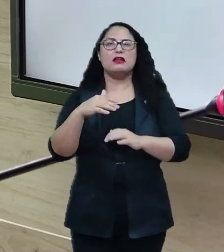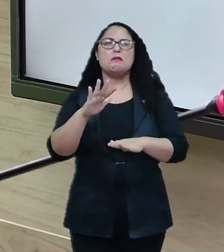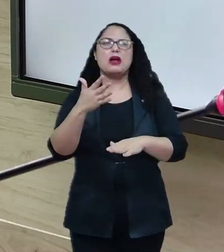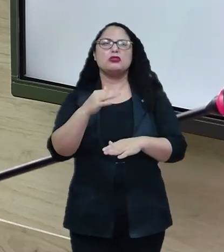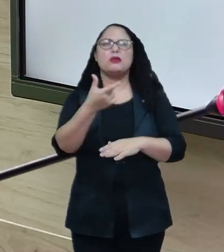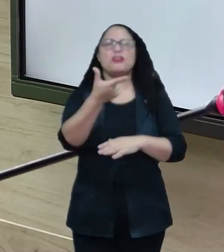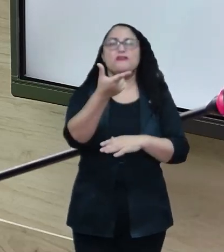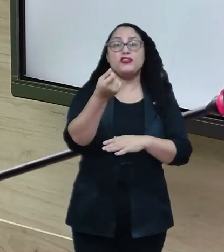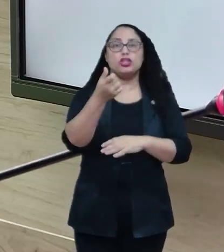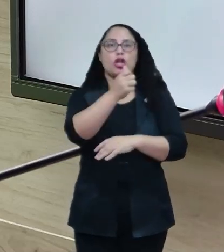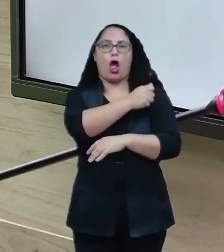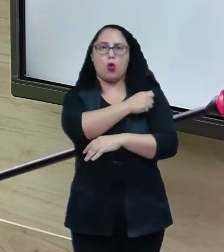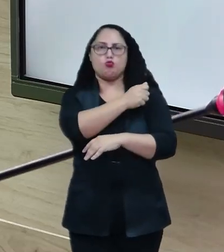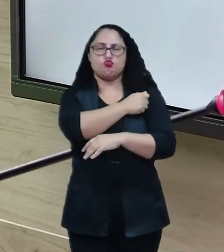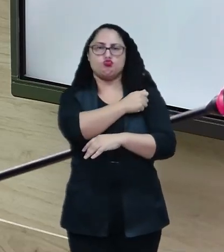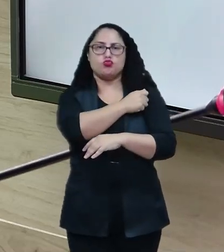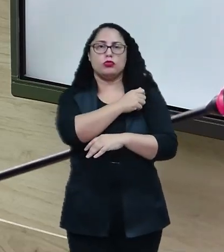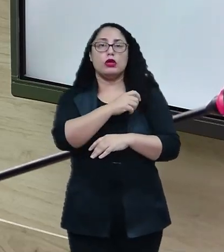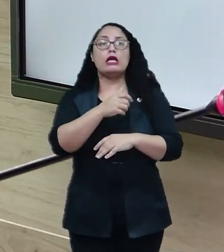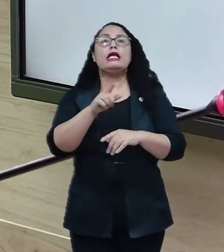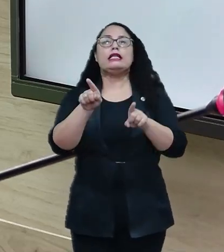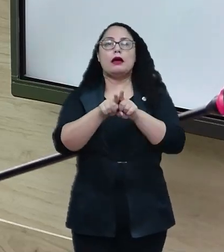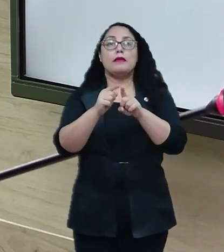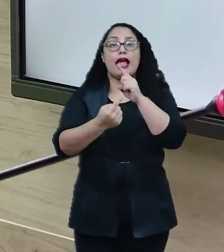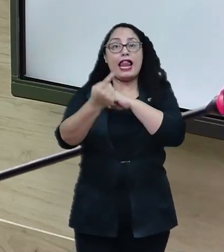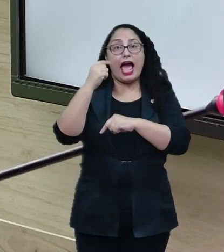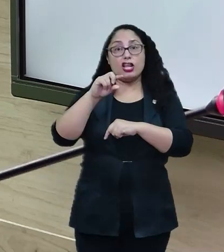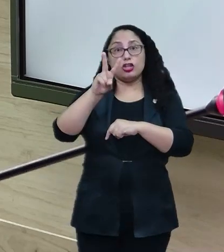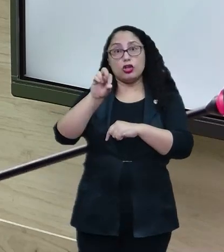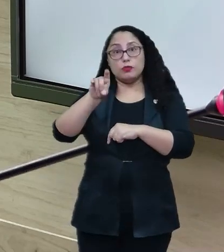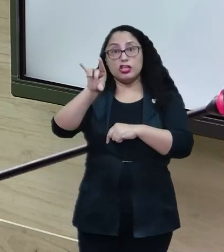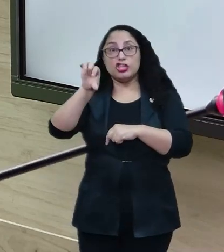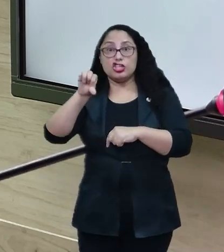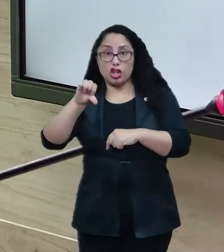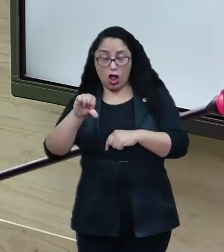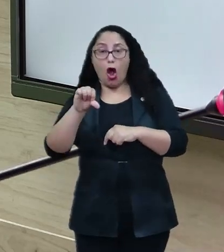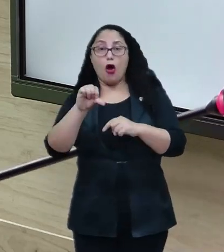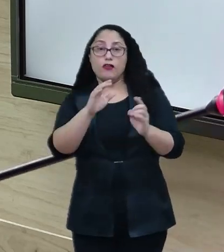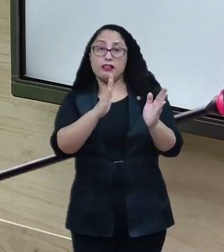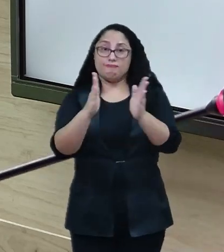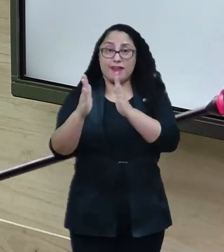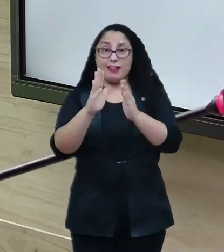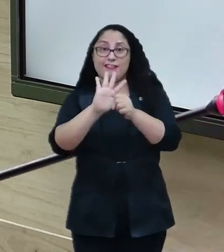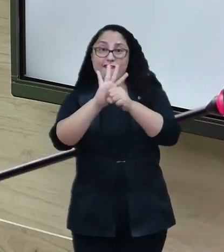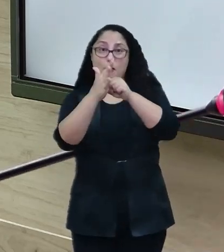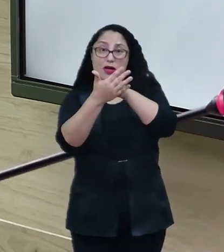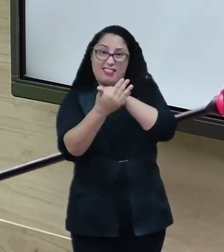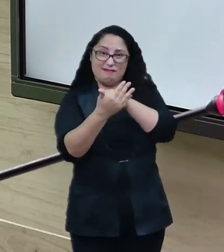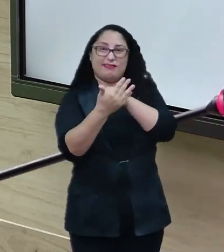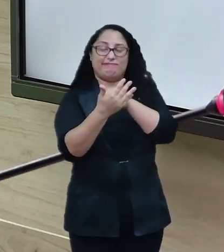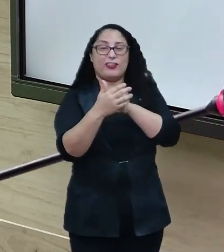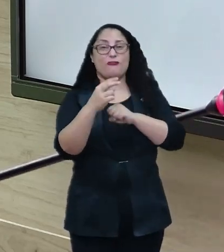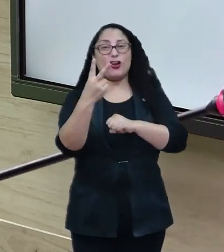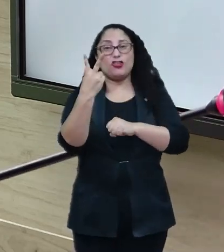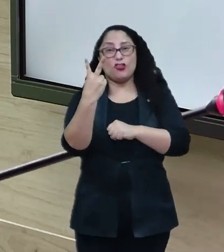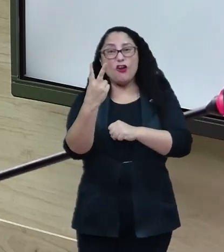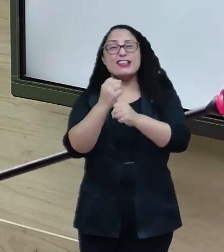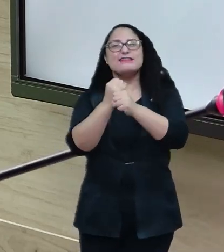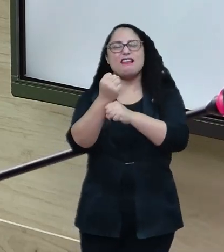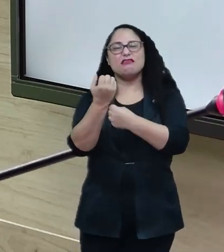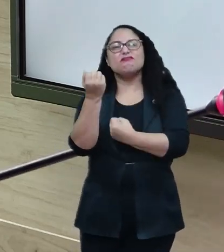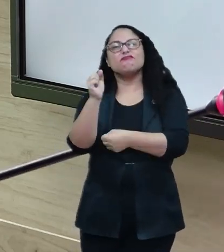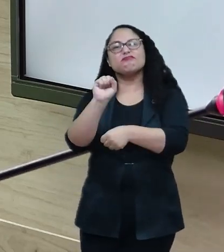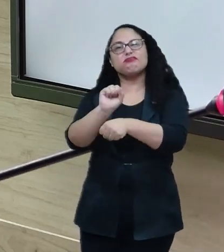de 20 estudantes, né? Contando que de 2019 para cá tivemos uma pandemia no meio do caminho. Uhum. Então, 2 anos isso. parado,